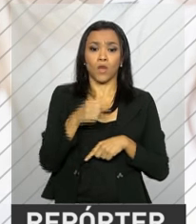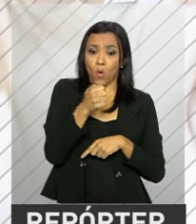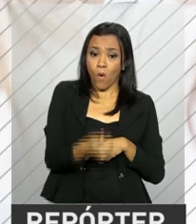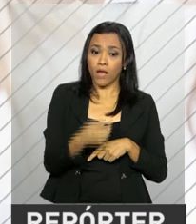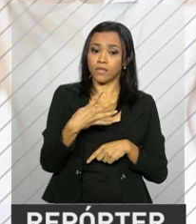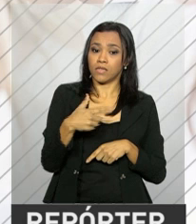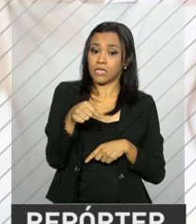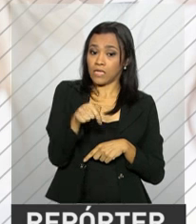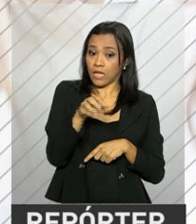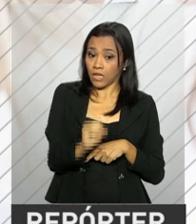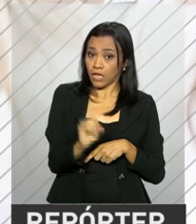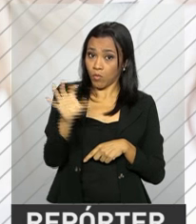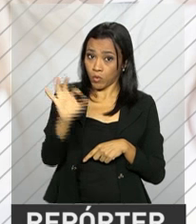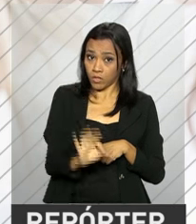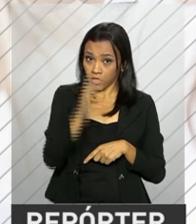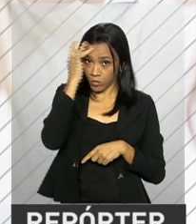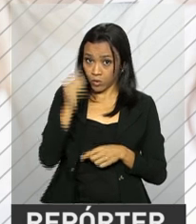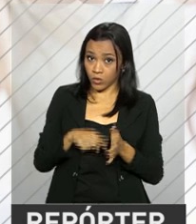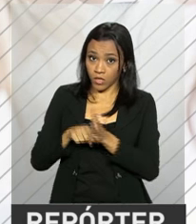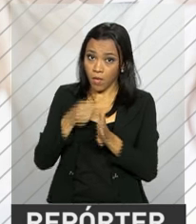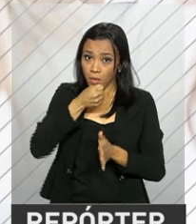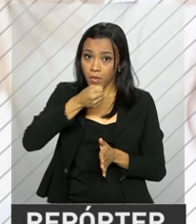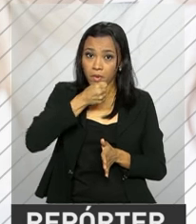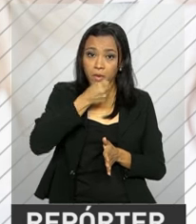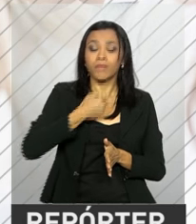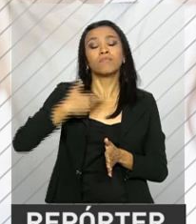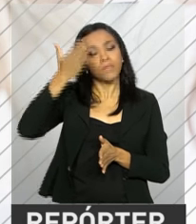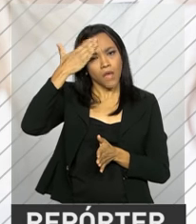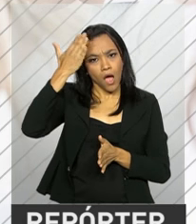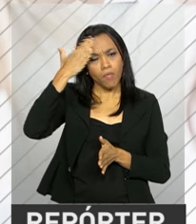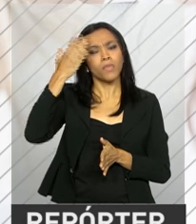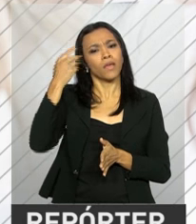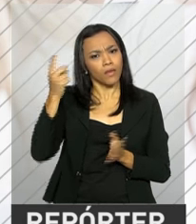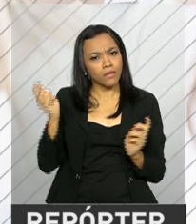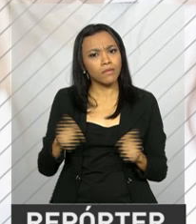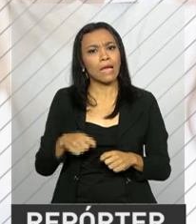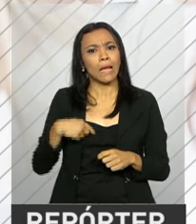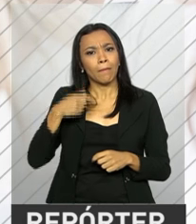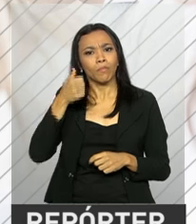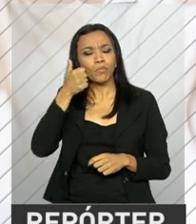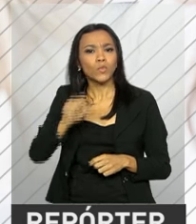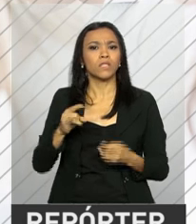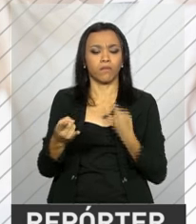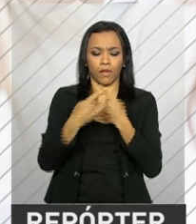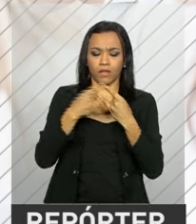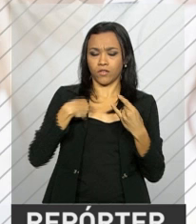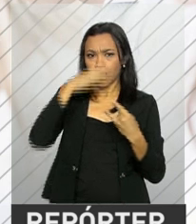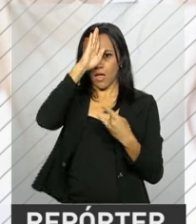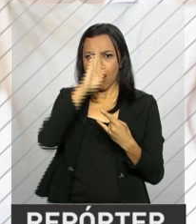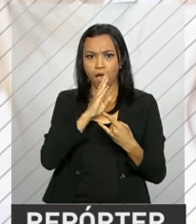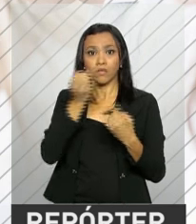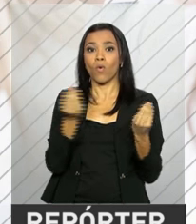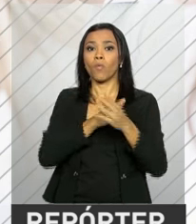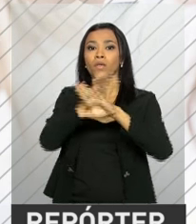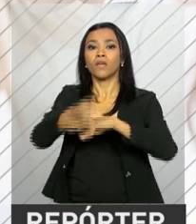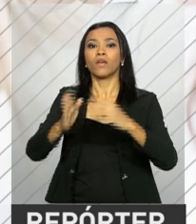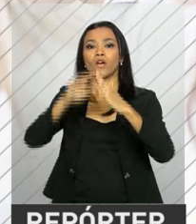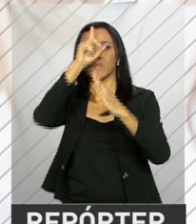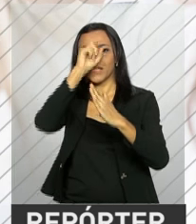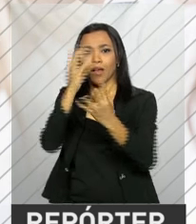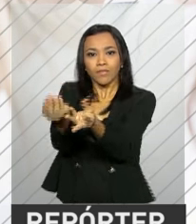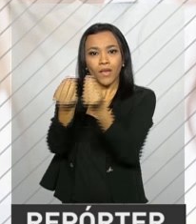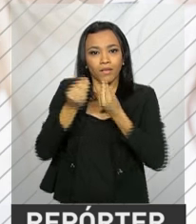70% dos entrevistados também sabiam que era possível adquirir preservativos gratuitamente no Sistema Único de